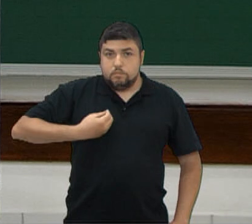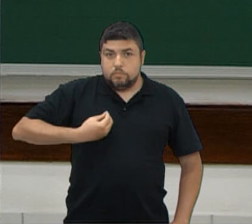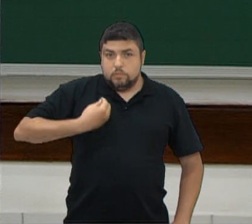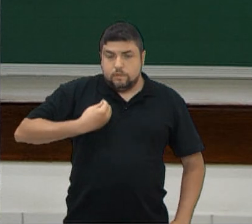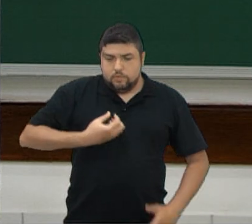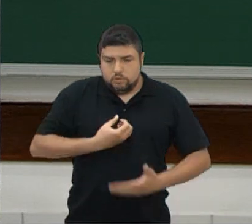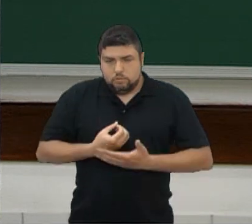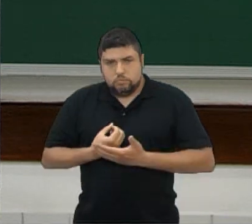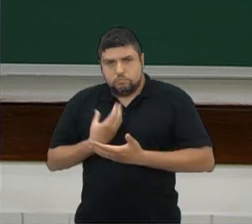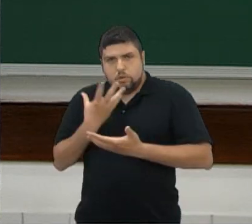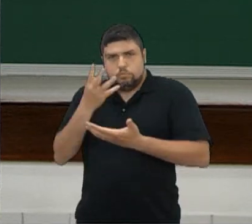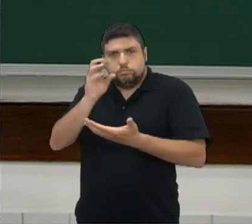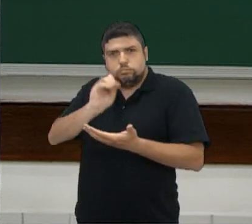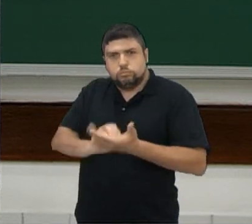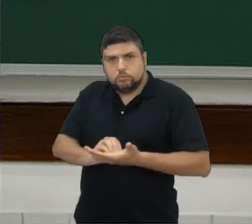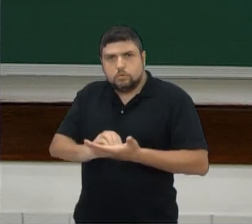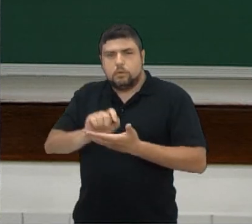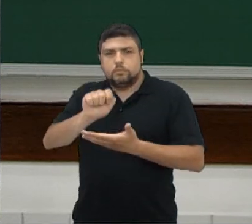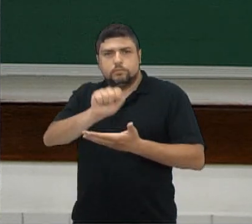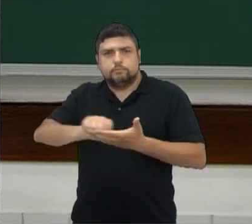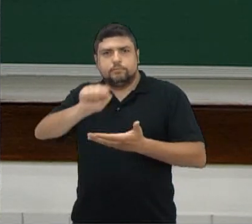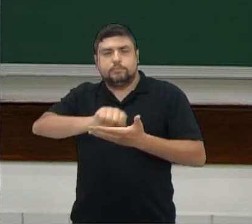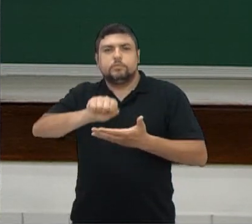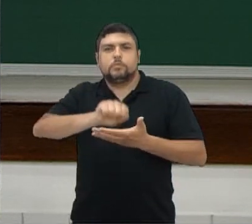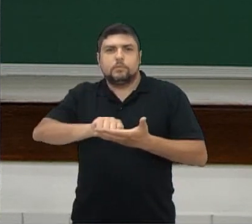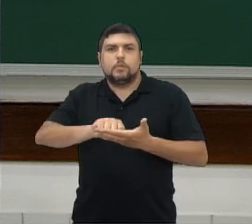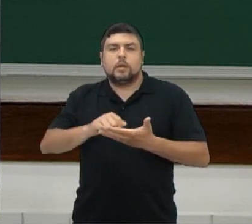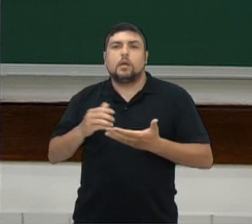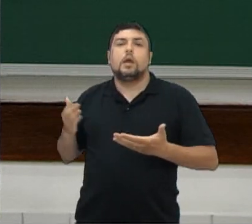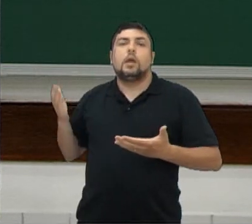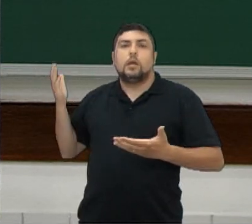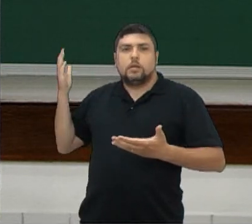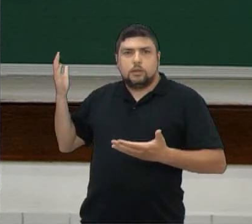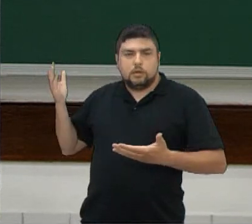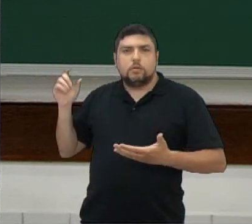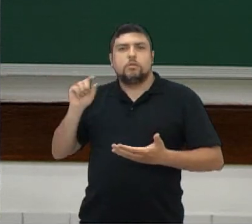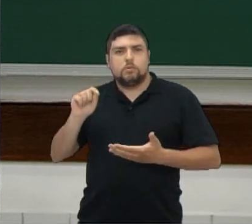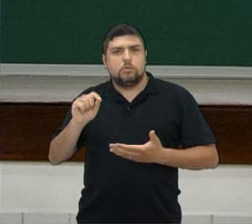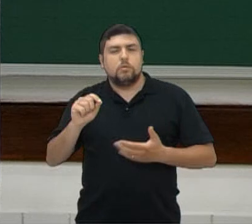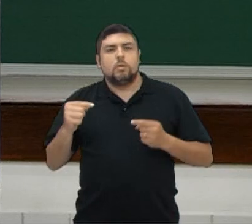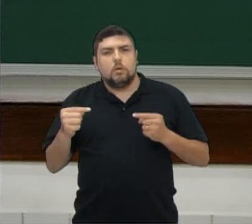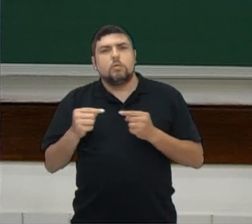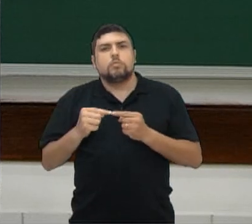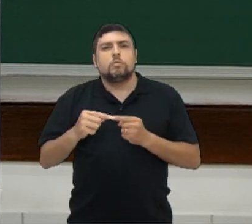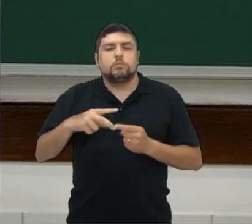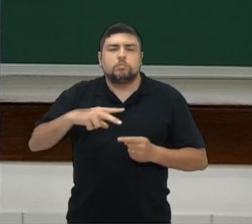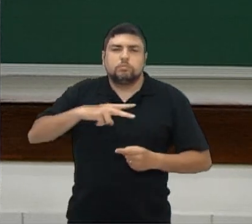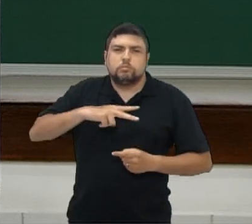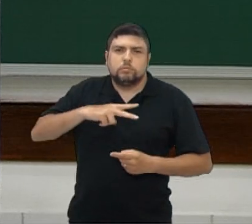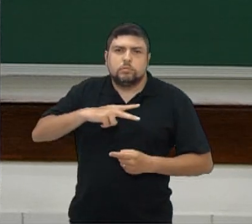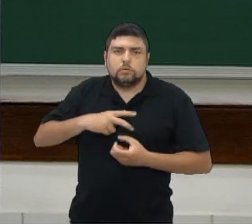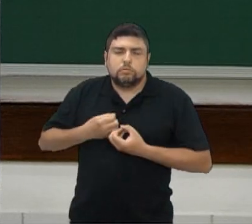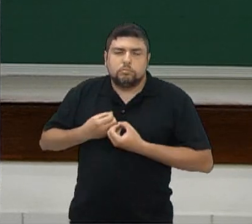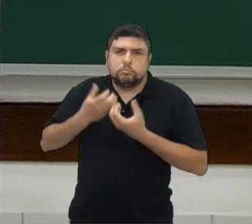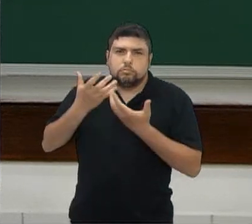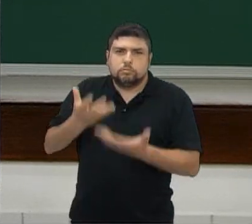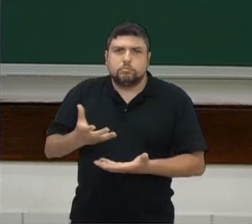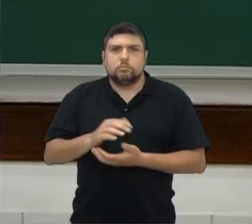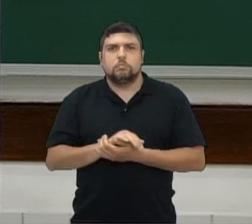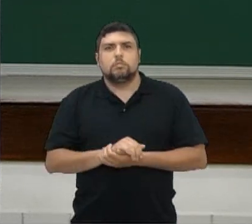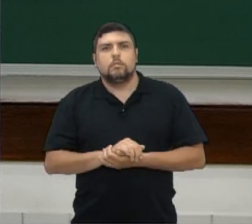que escreve sobre si próprio, é um modelo, né, que compõe aí as características de um relato pessoal.